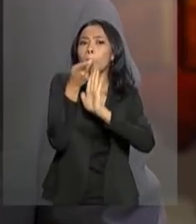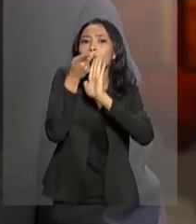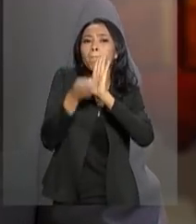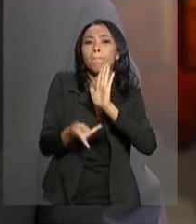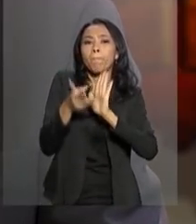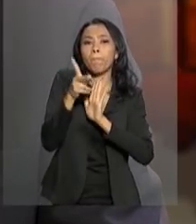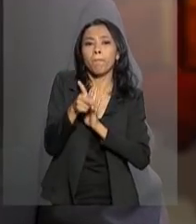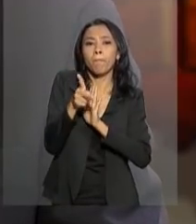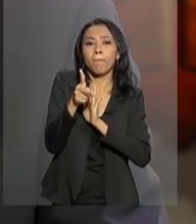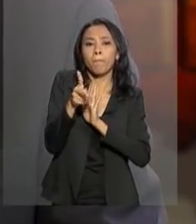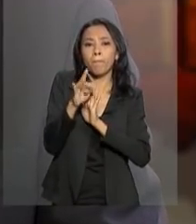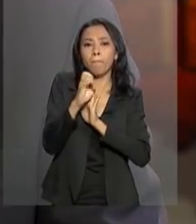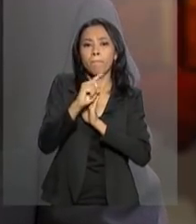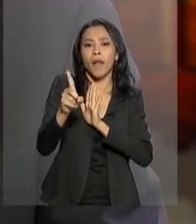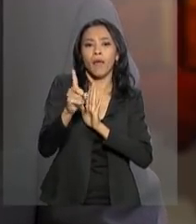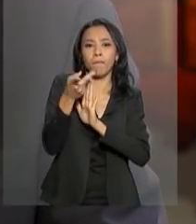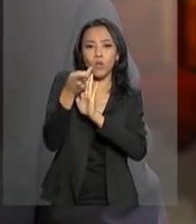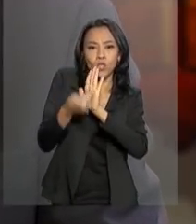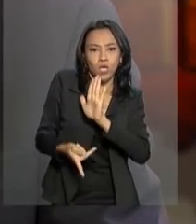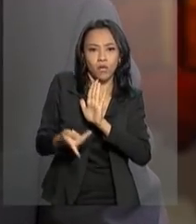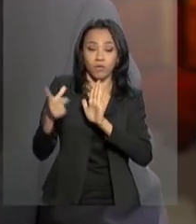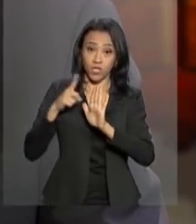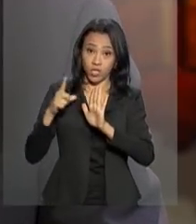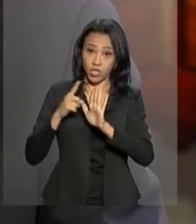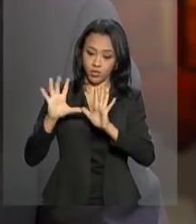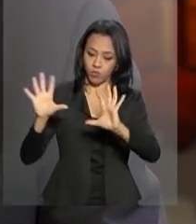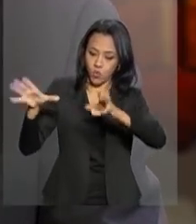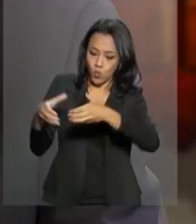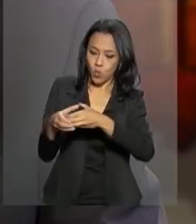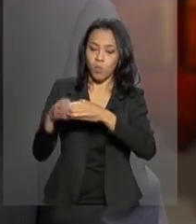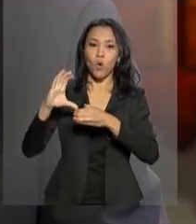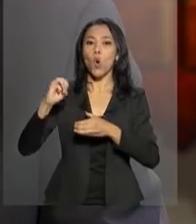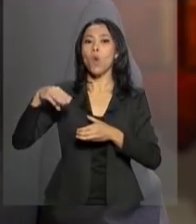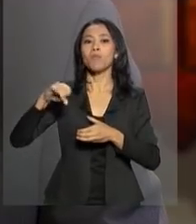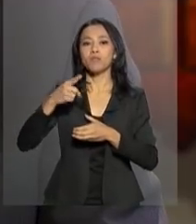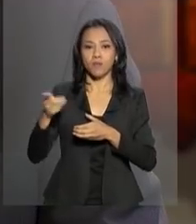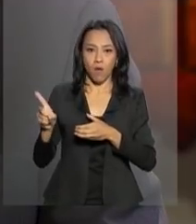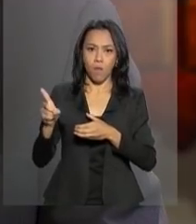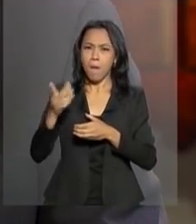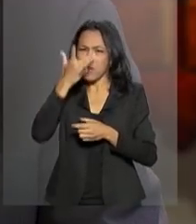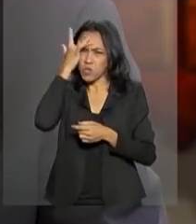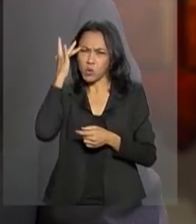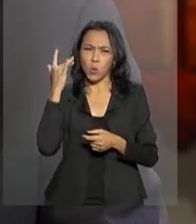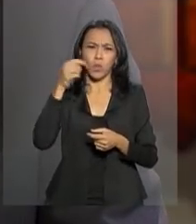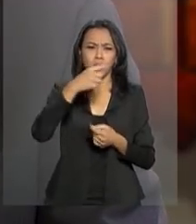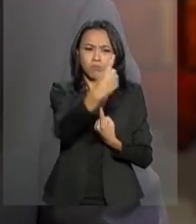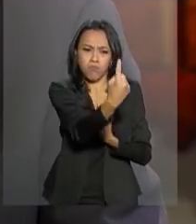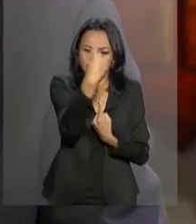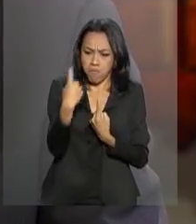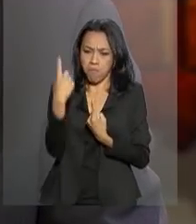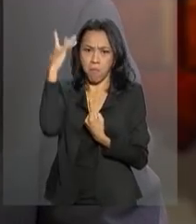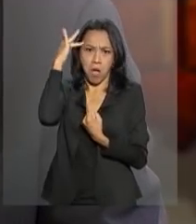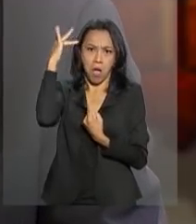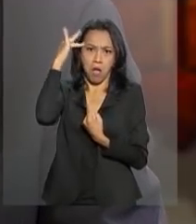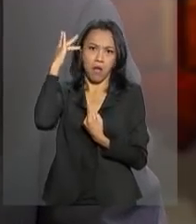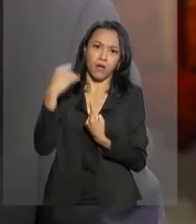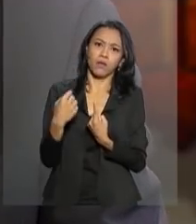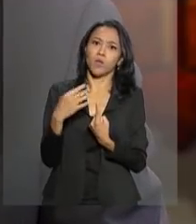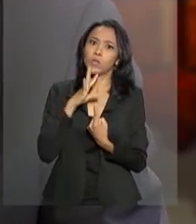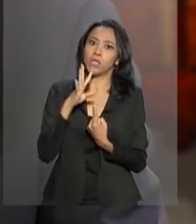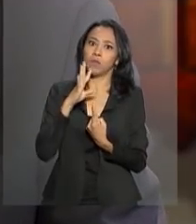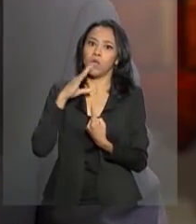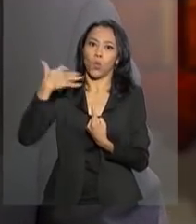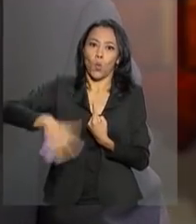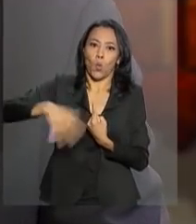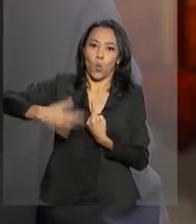de Constituição que tinha sido elaborado por uma chamada comissão de notáveis, pessoas do maior porte, do maior nível jurídico